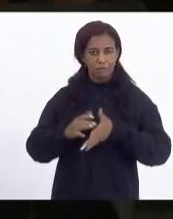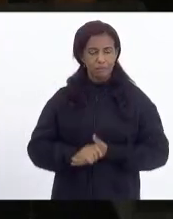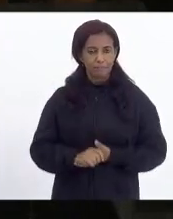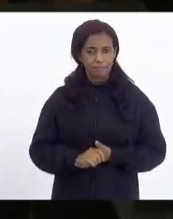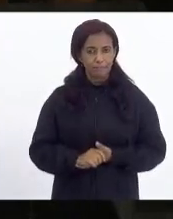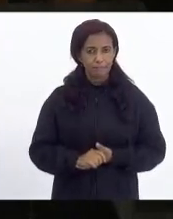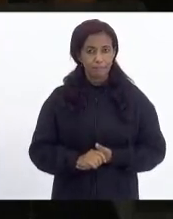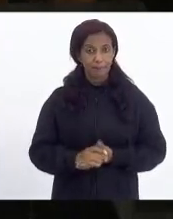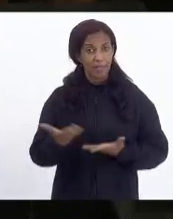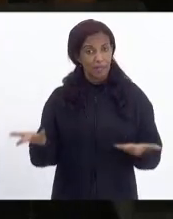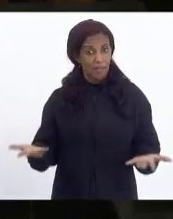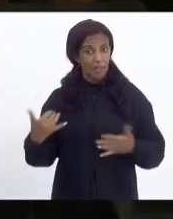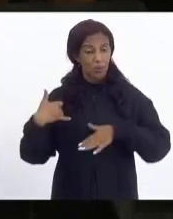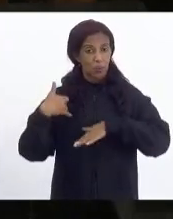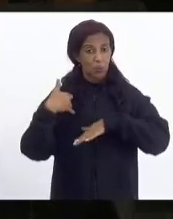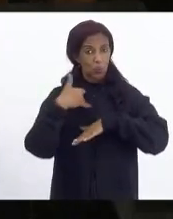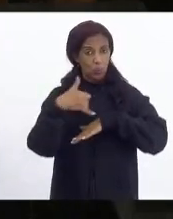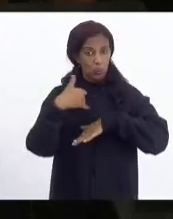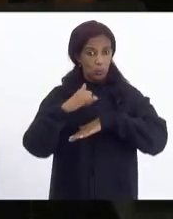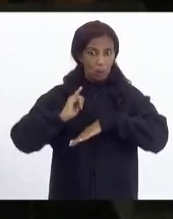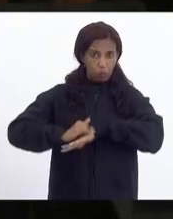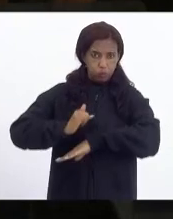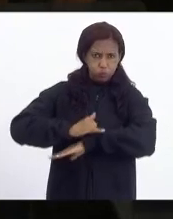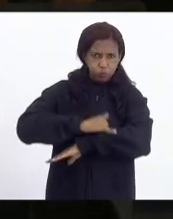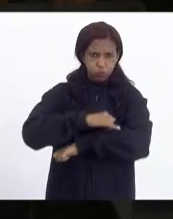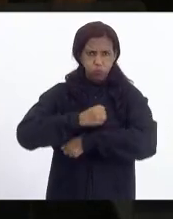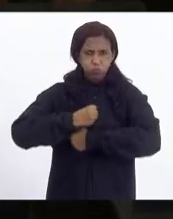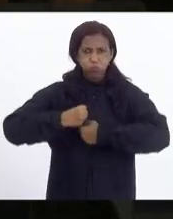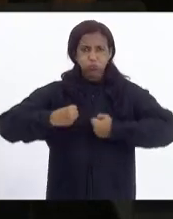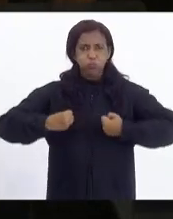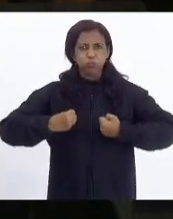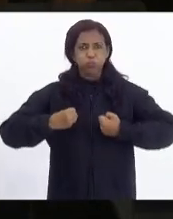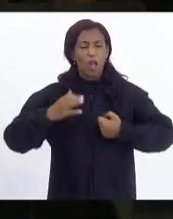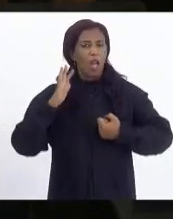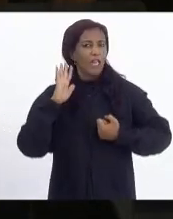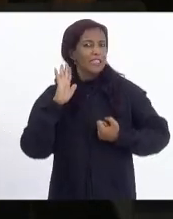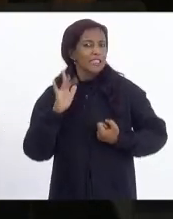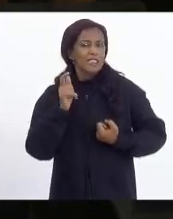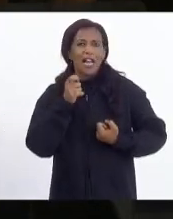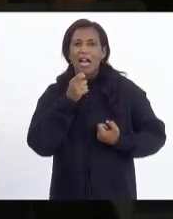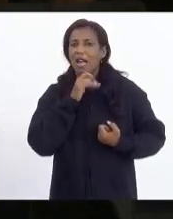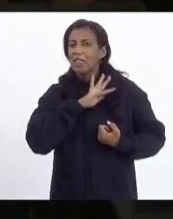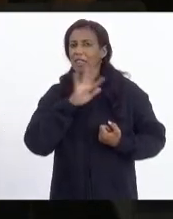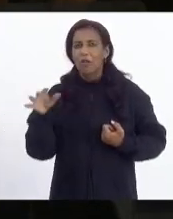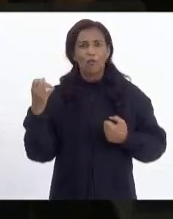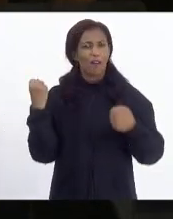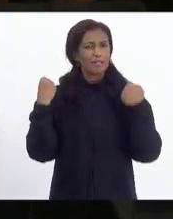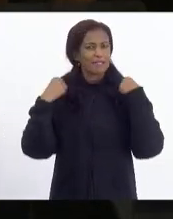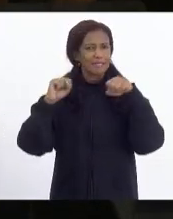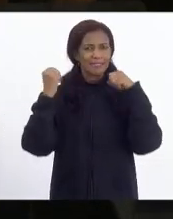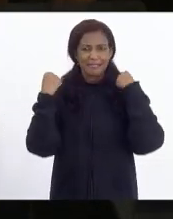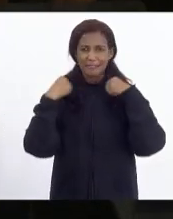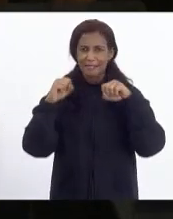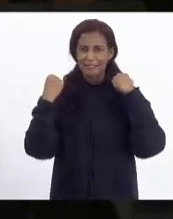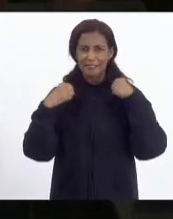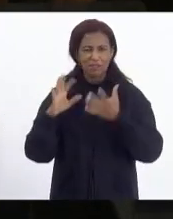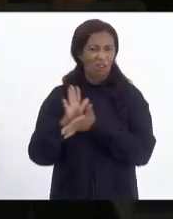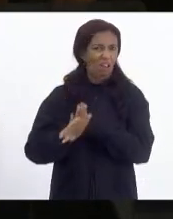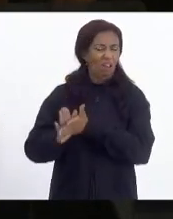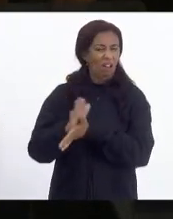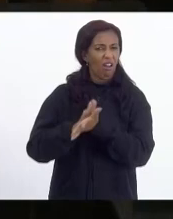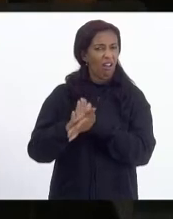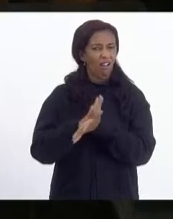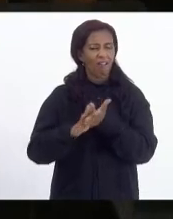bom e com a obesidade muitos já não desenvolvem atividade física Oi